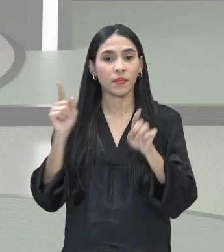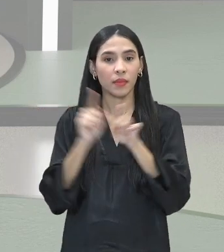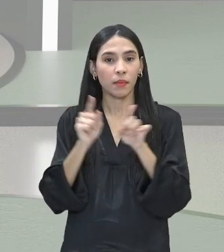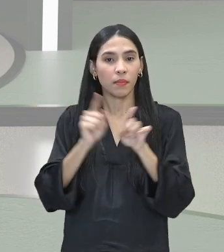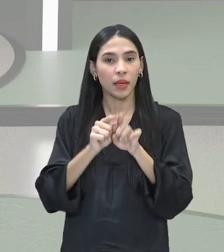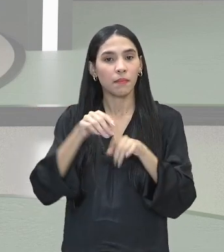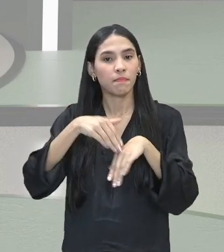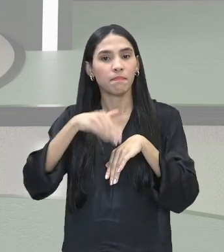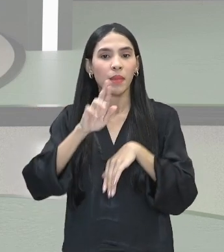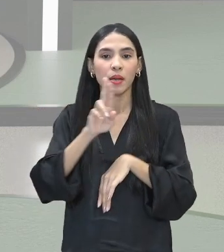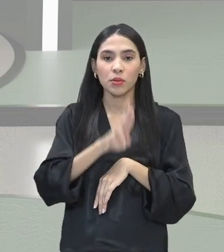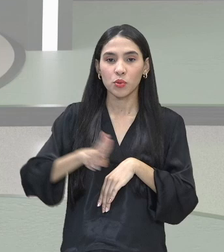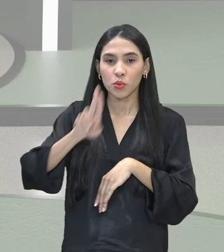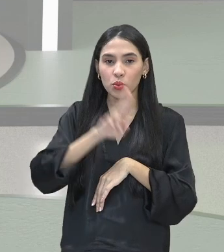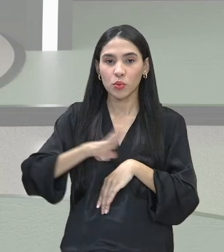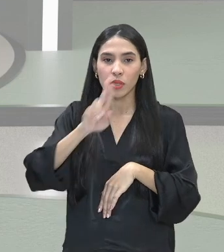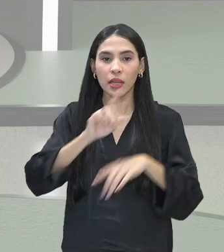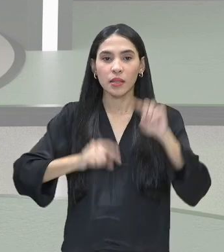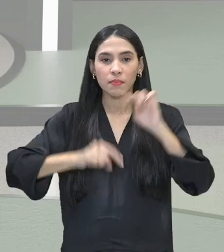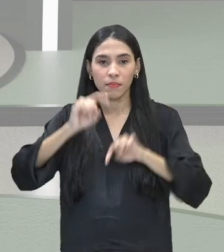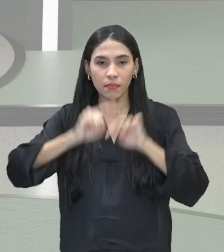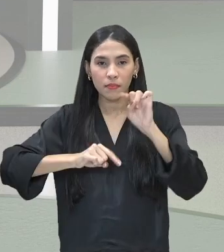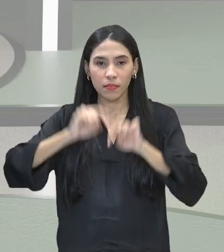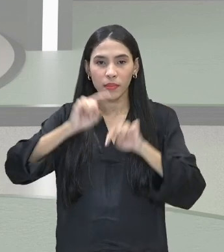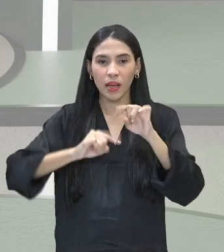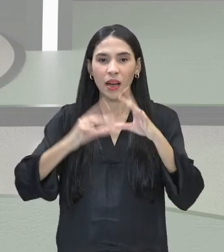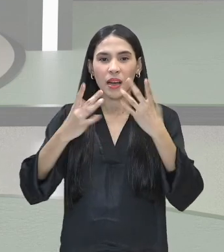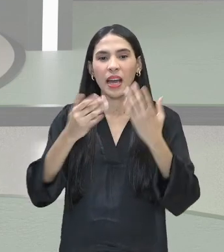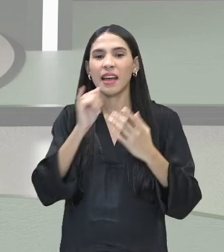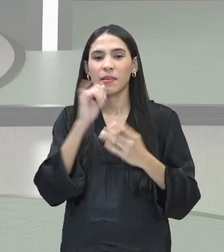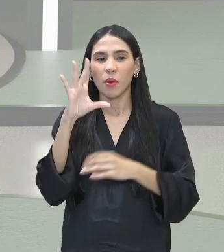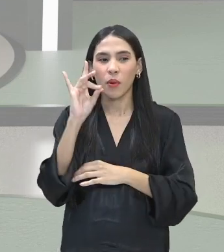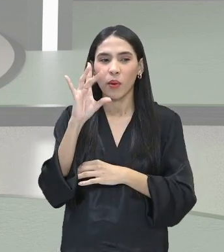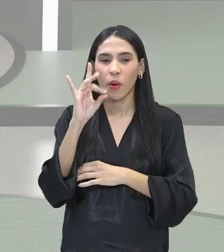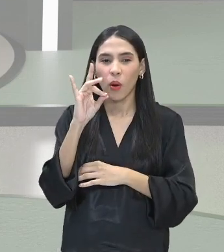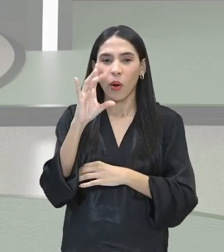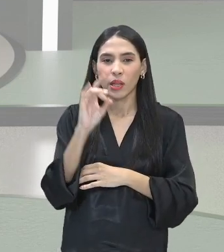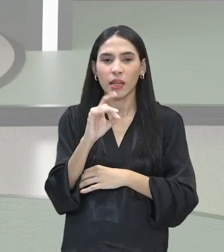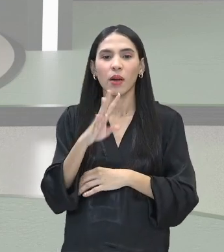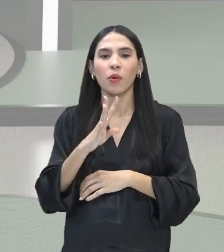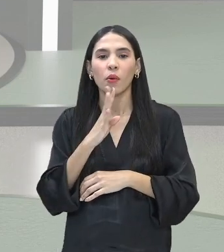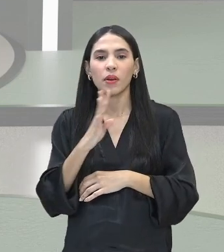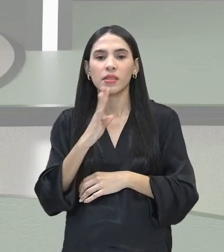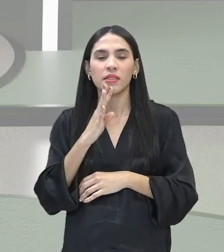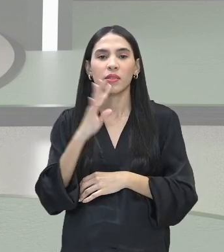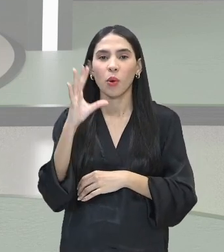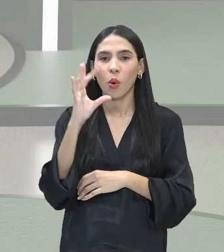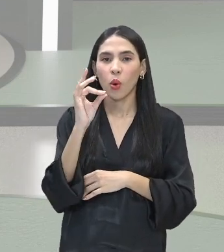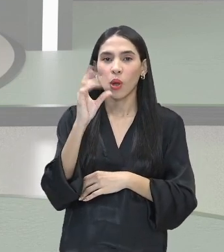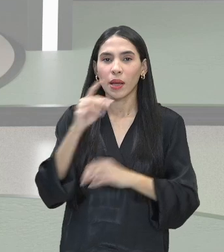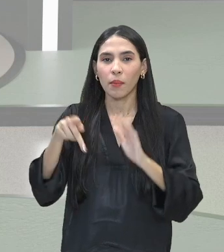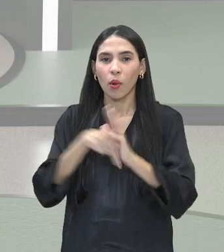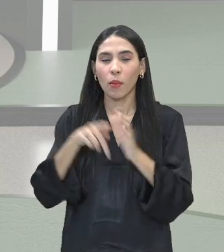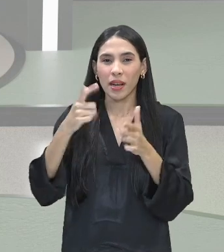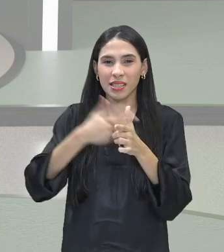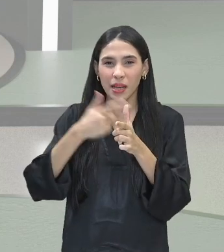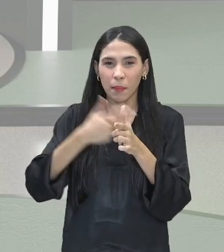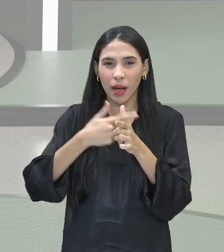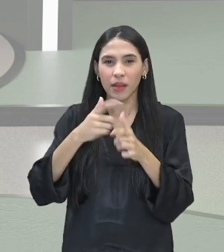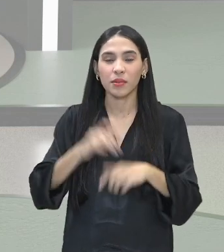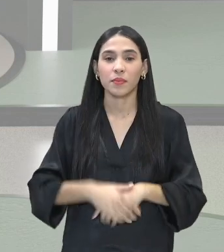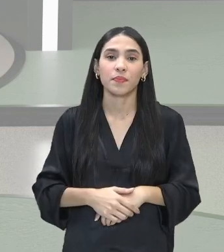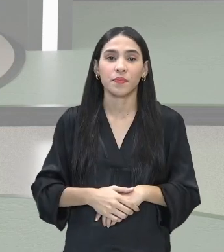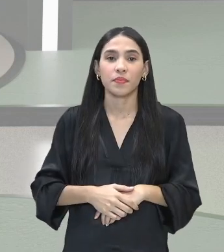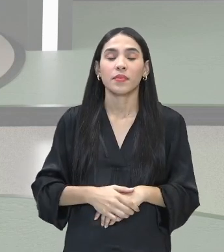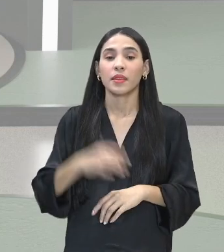também utilizado na produção de certas colas, conhecidas como cola de sapateiro, e afeta